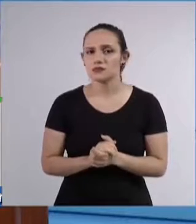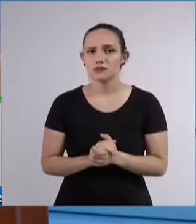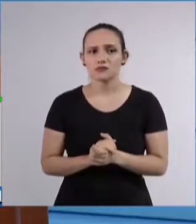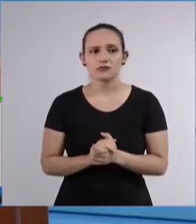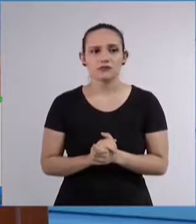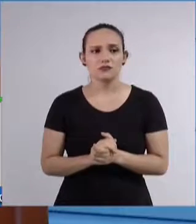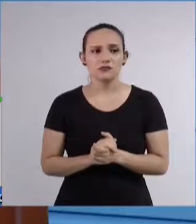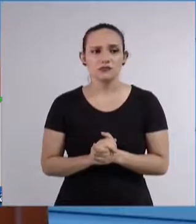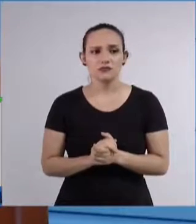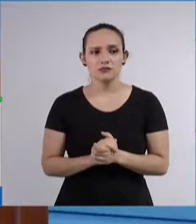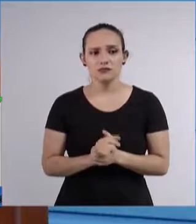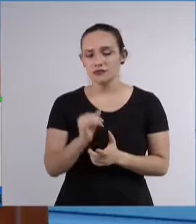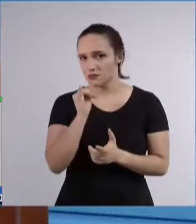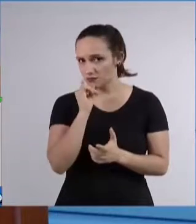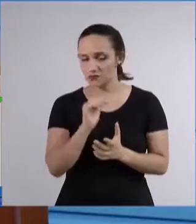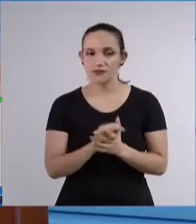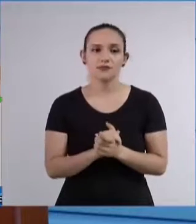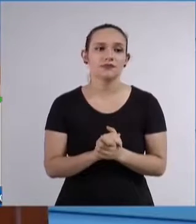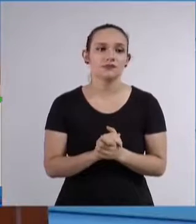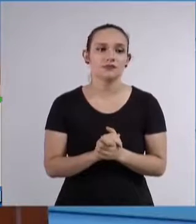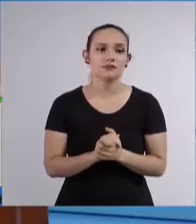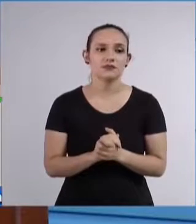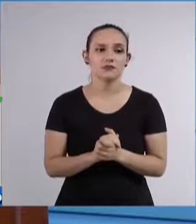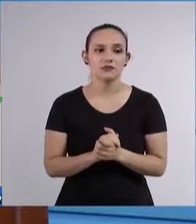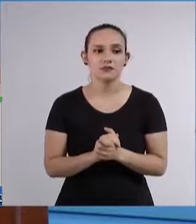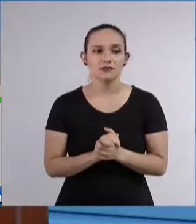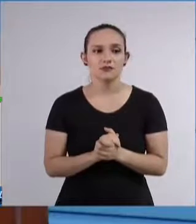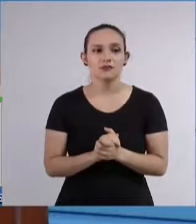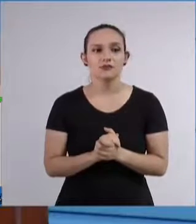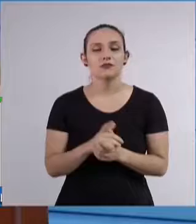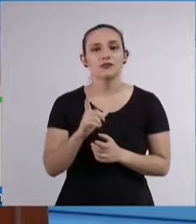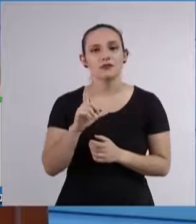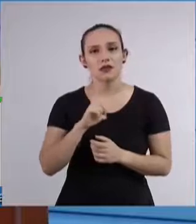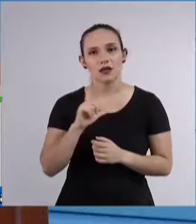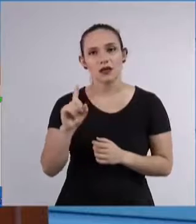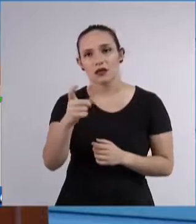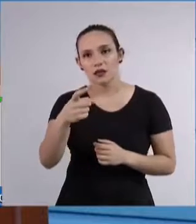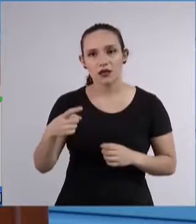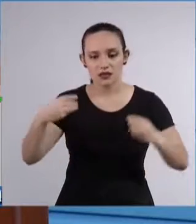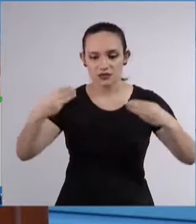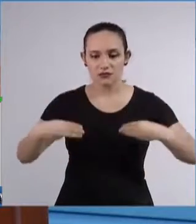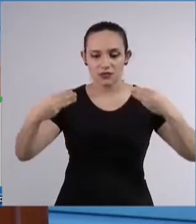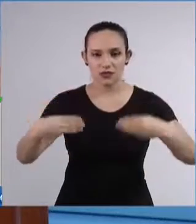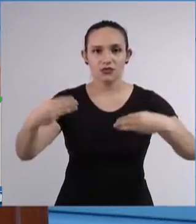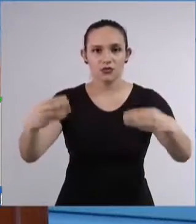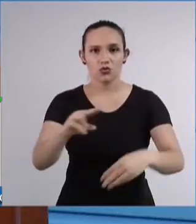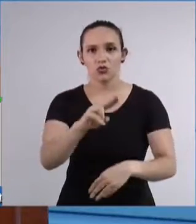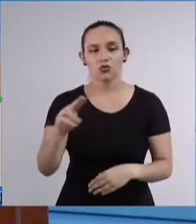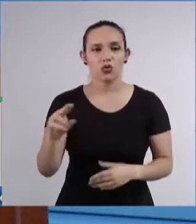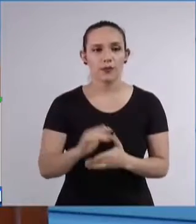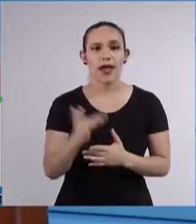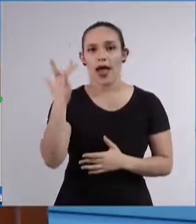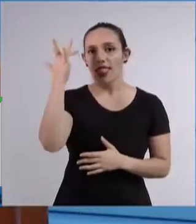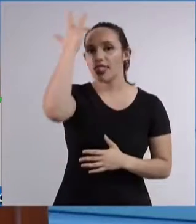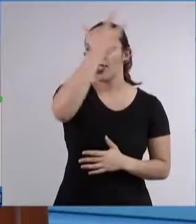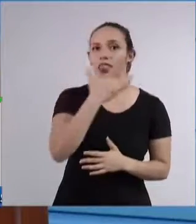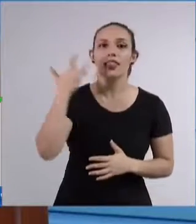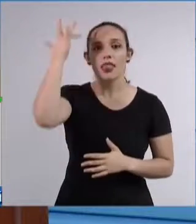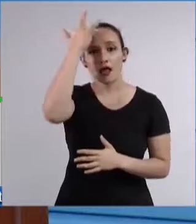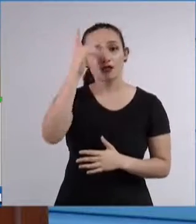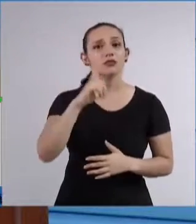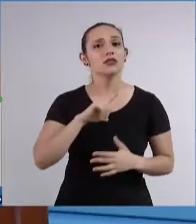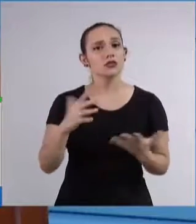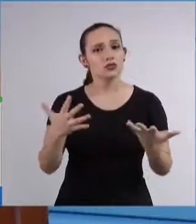com o deputado, com o ex-ministro Haddad para a sociedade, é uma proposta que promove a inclusão através